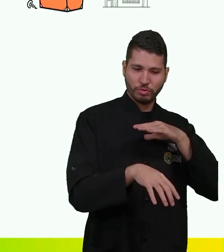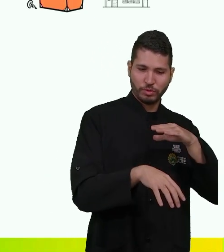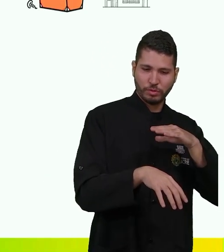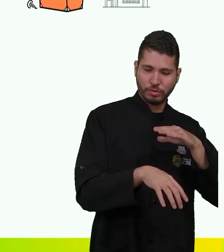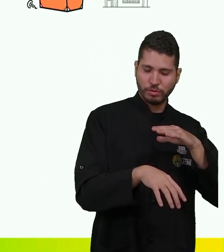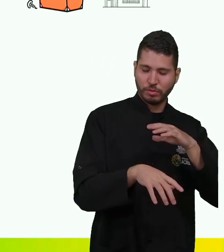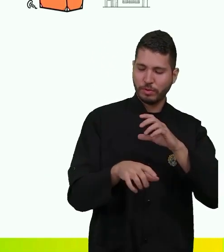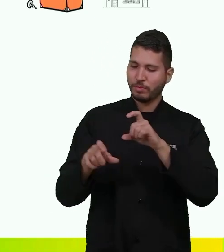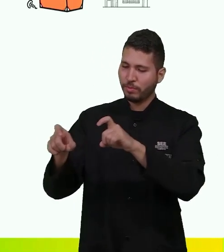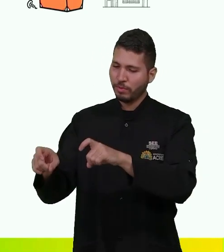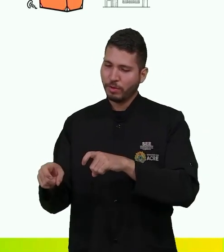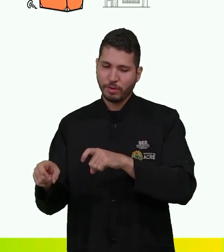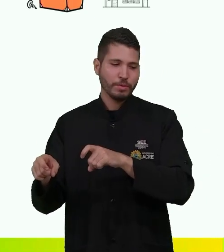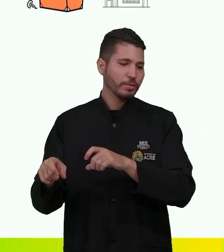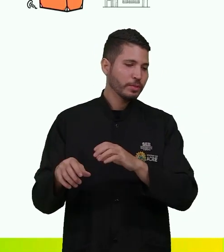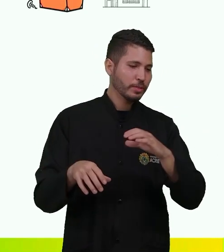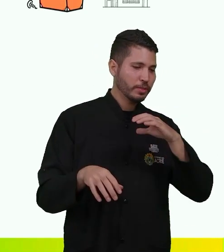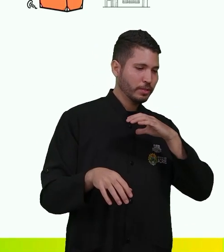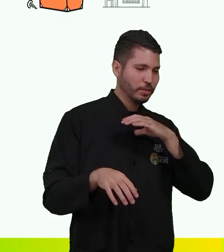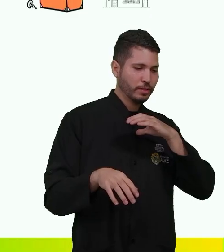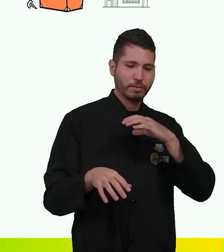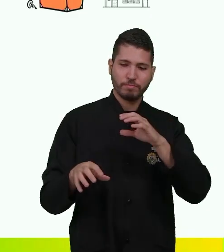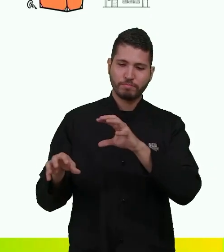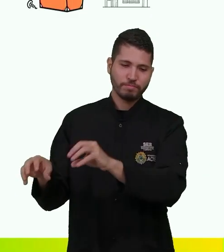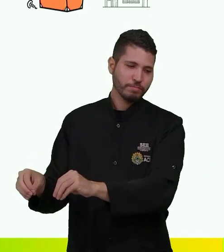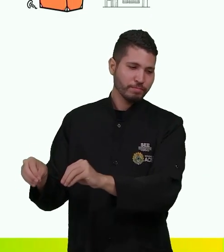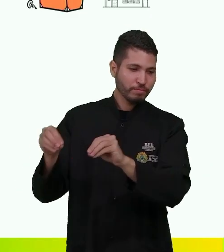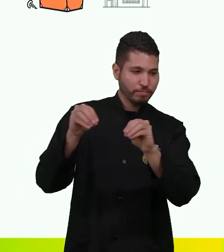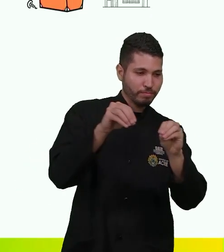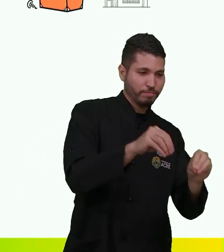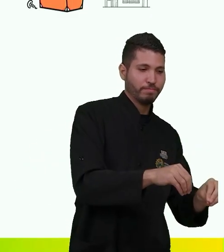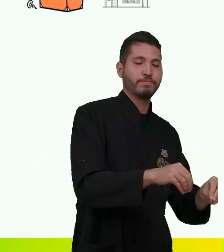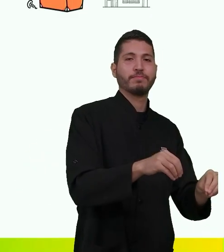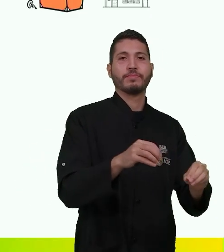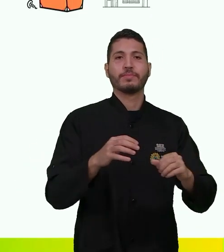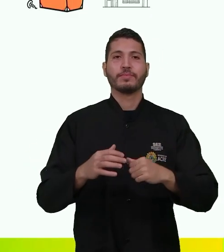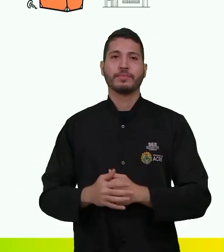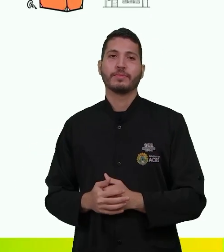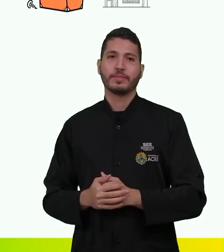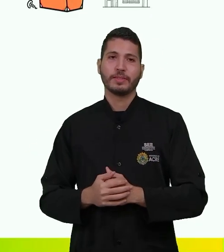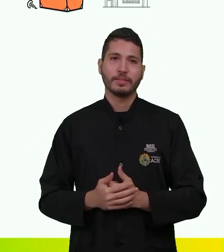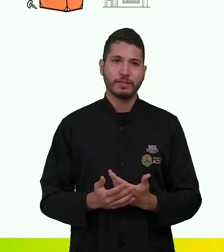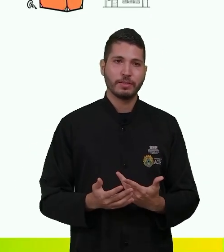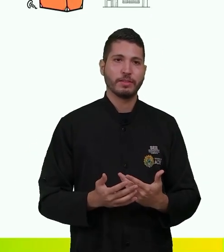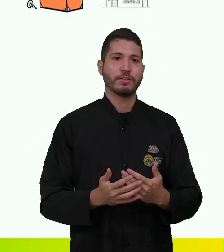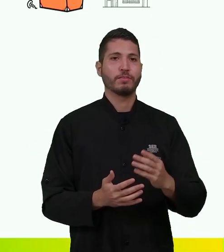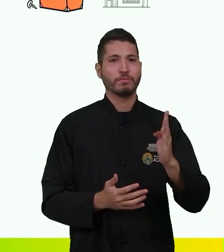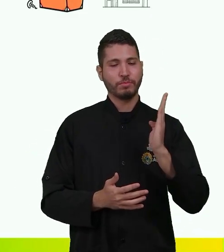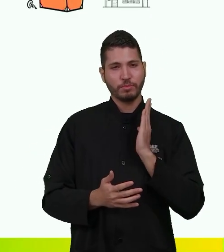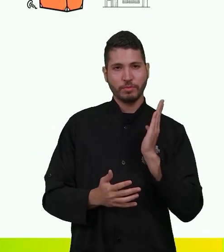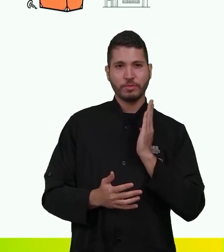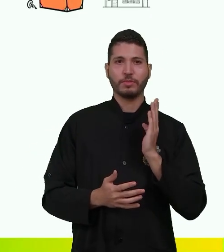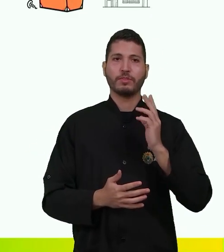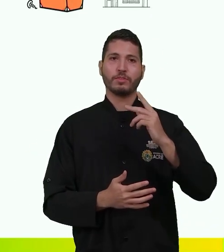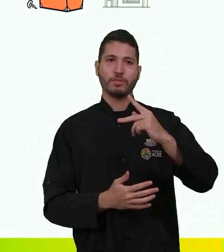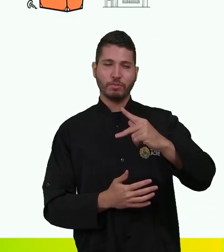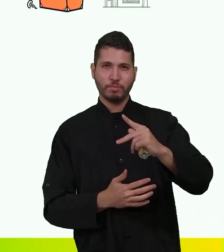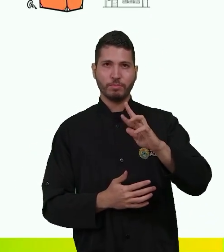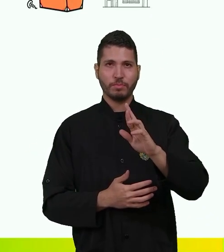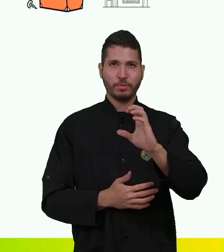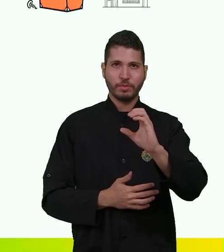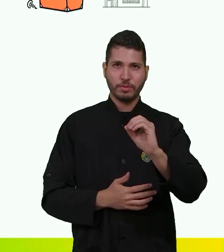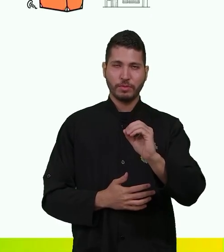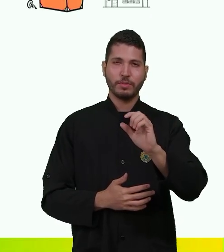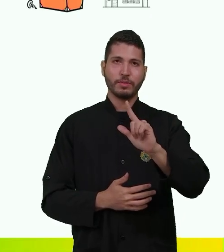novas classes sociais, a burguesia e o proletariado. Isso aqui também é muito importante, gente.